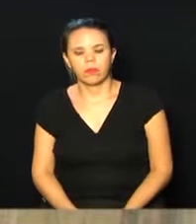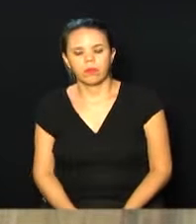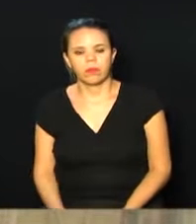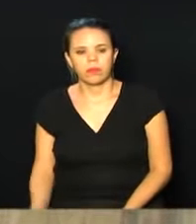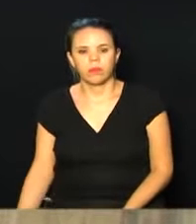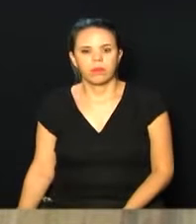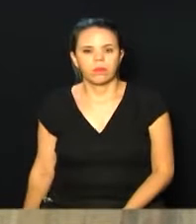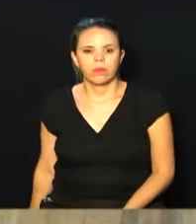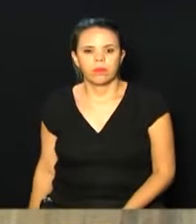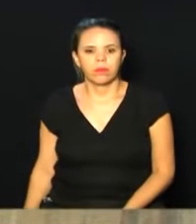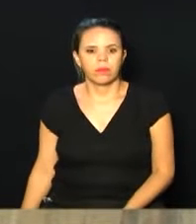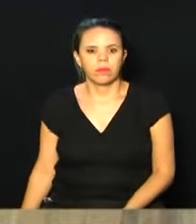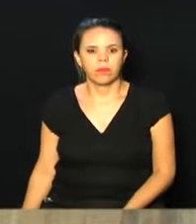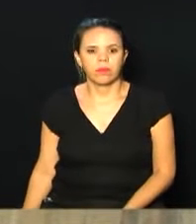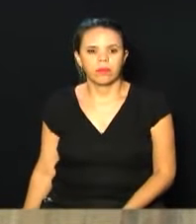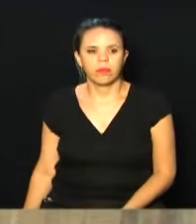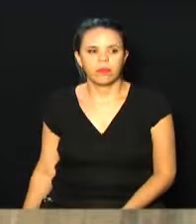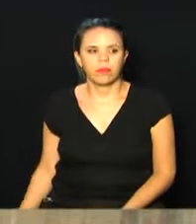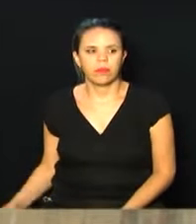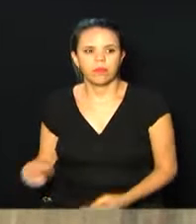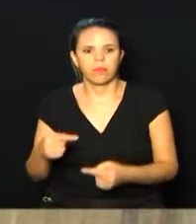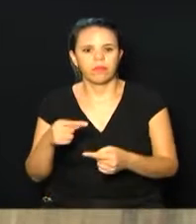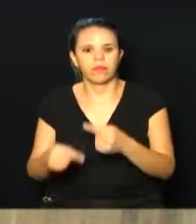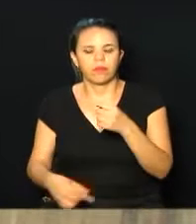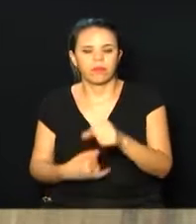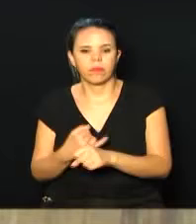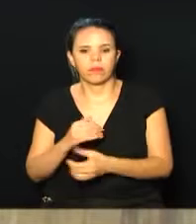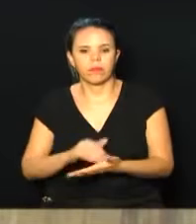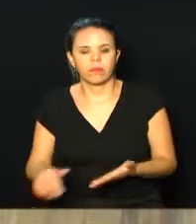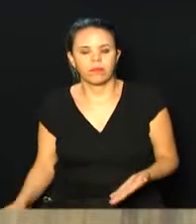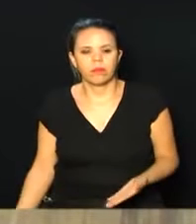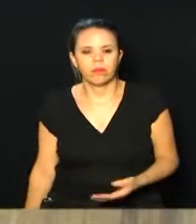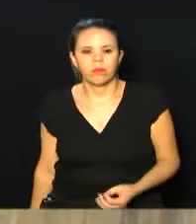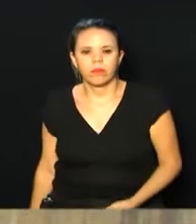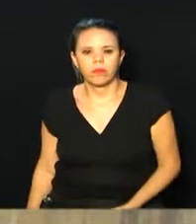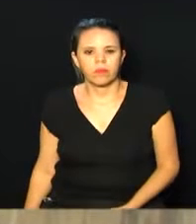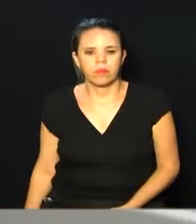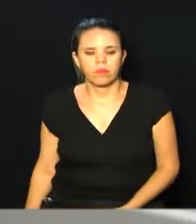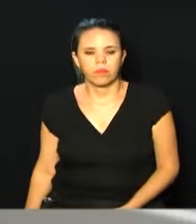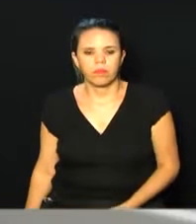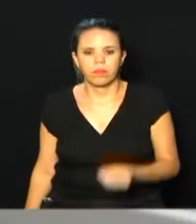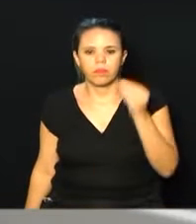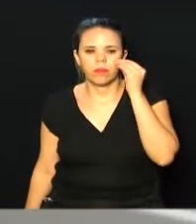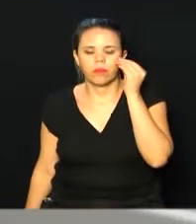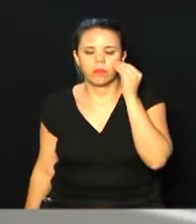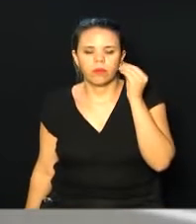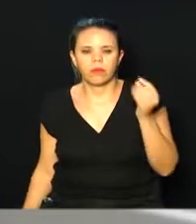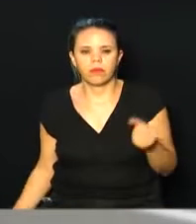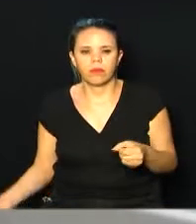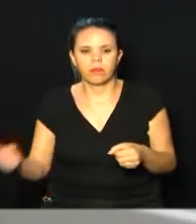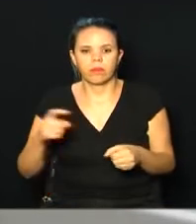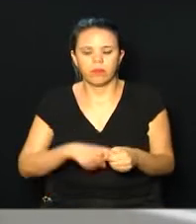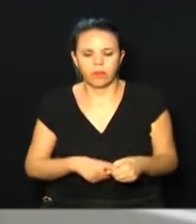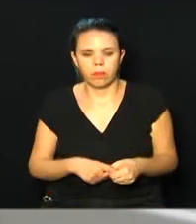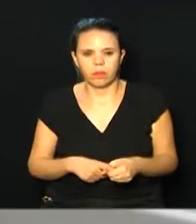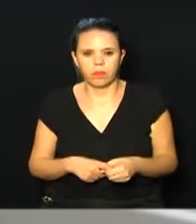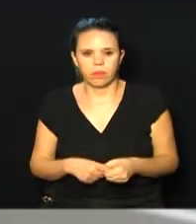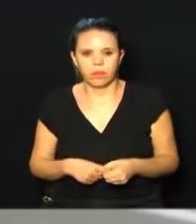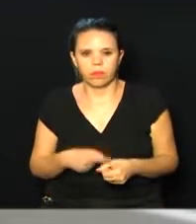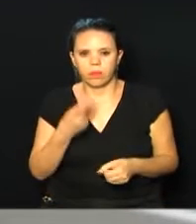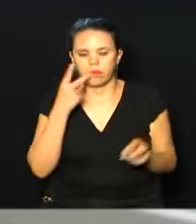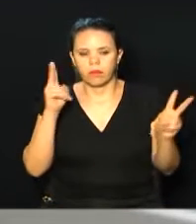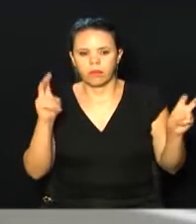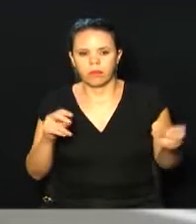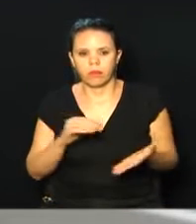Acho que a gente perdeu o contato com o secretário Barreiro. Enquanto a gente tenta restabelecer esse contato, a gente vai falar um pouquinho